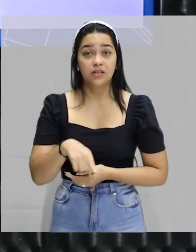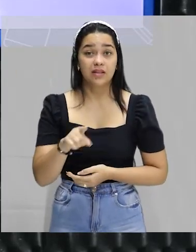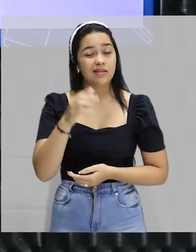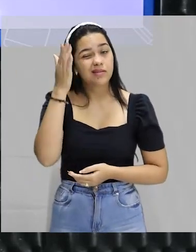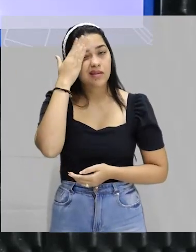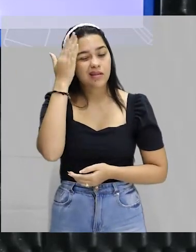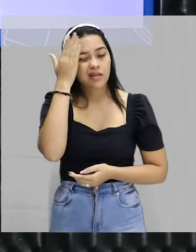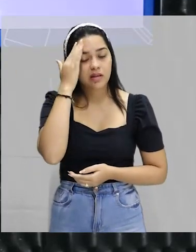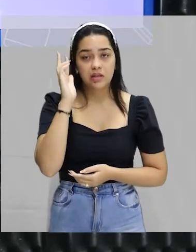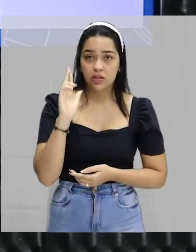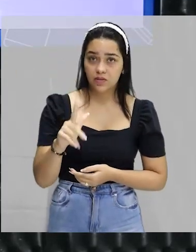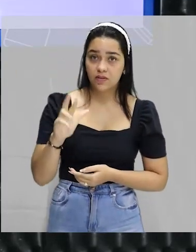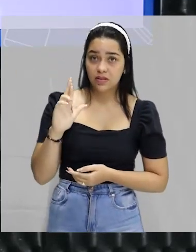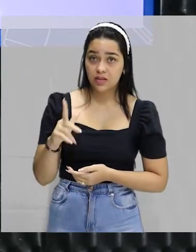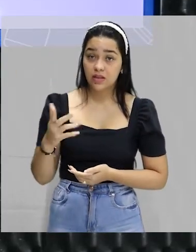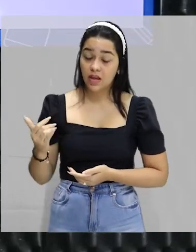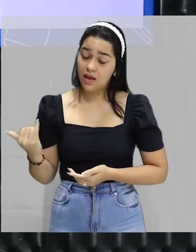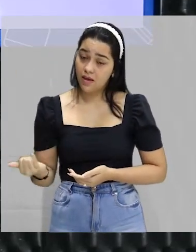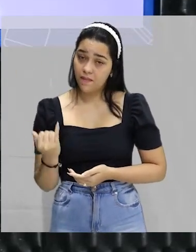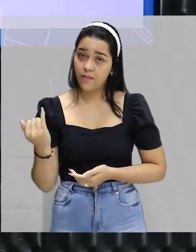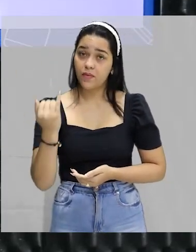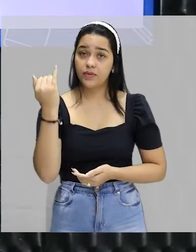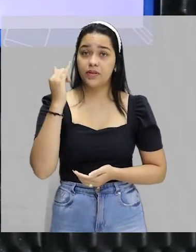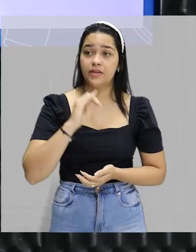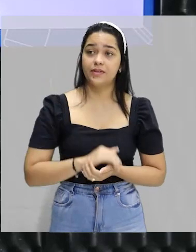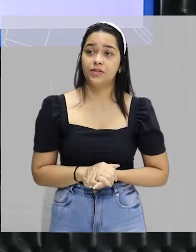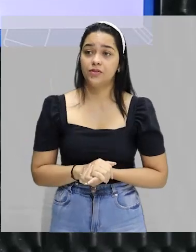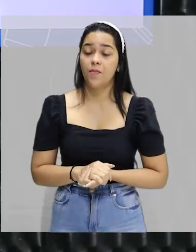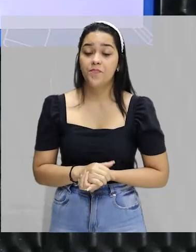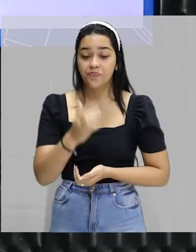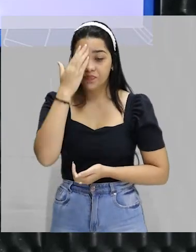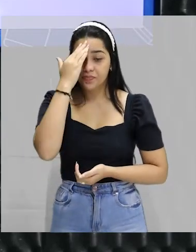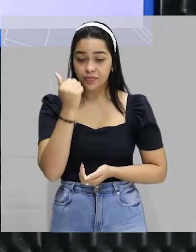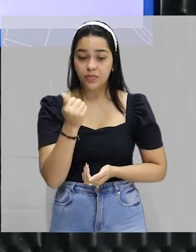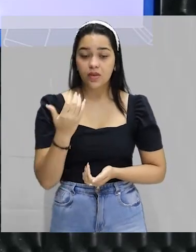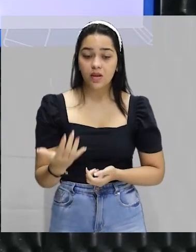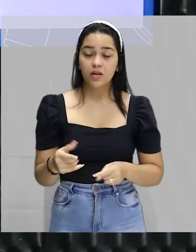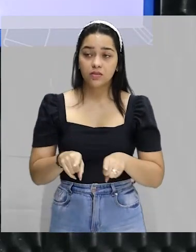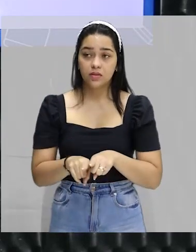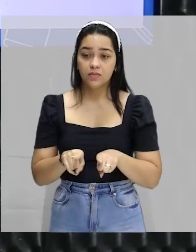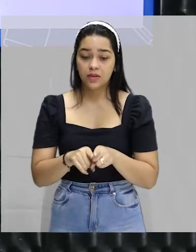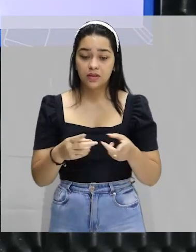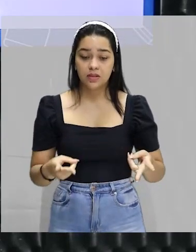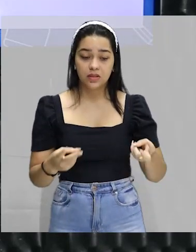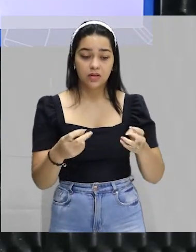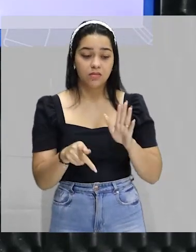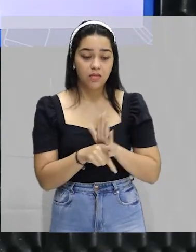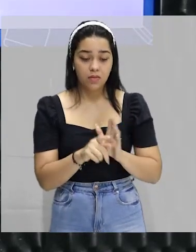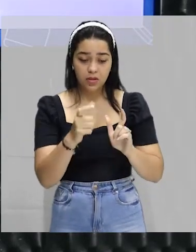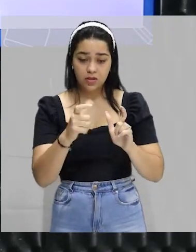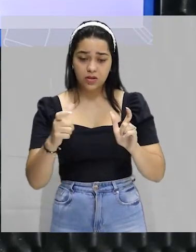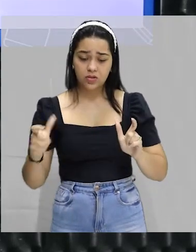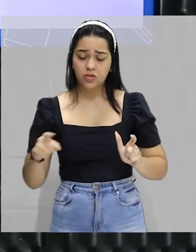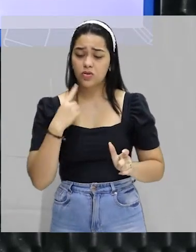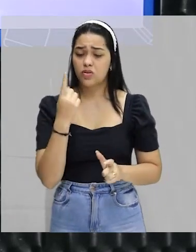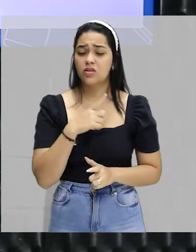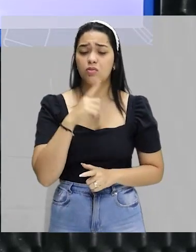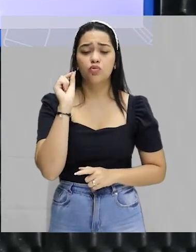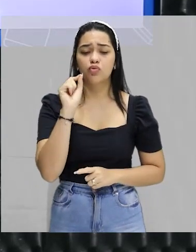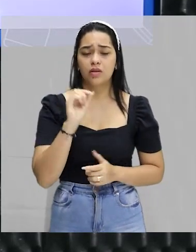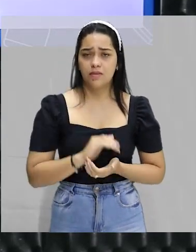entendam e diferenciem. É importante diferenciar e identificar nas orações. O que nós